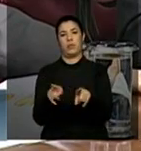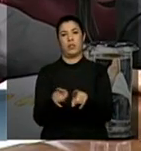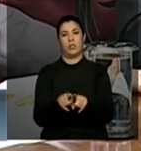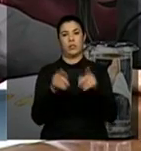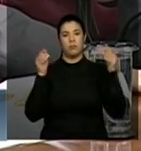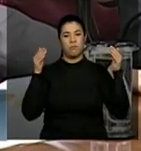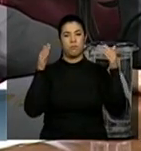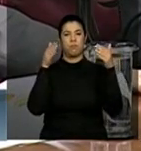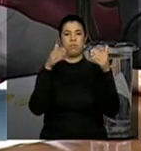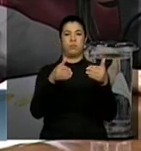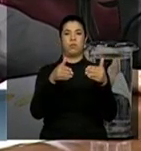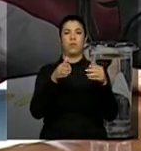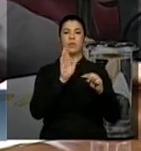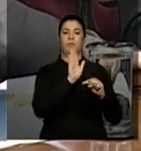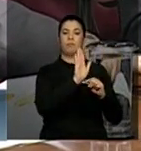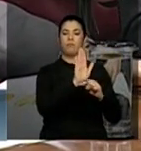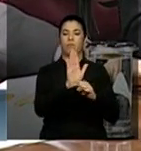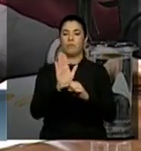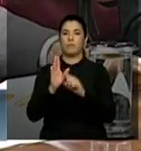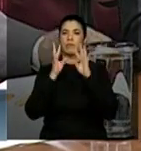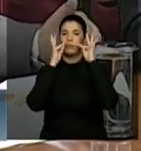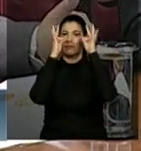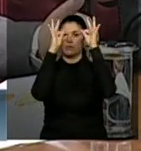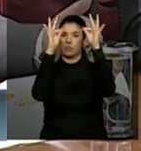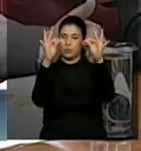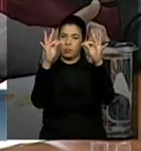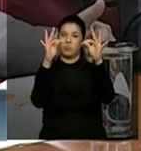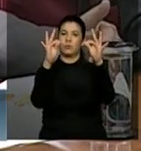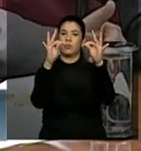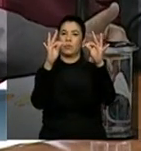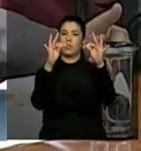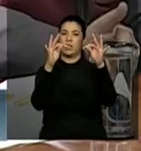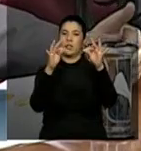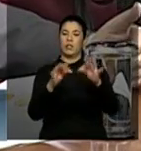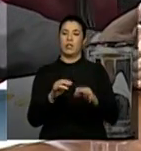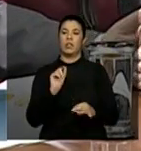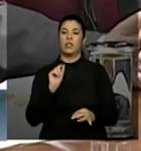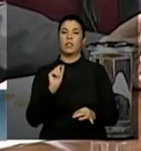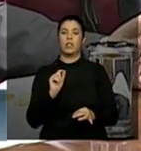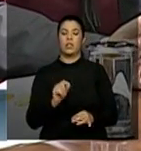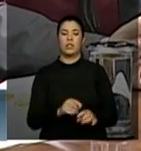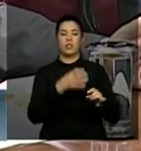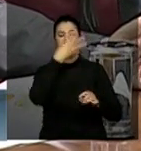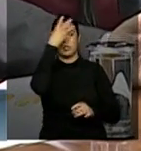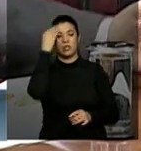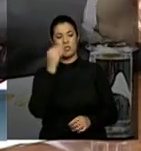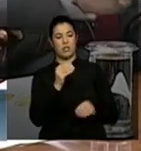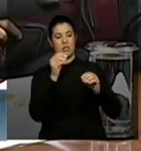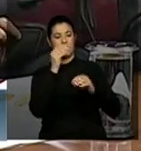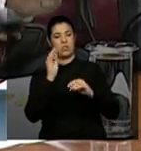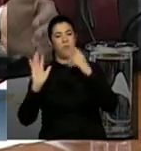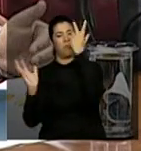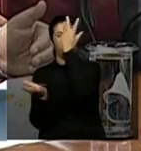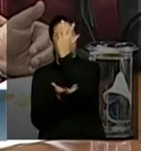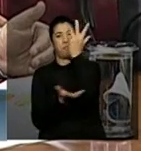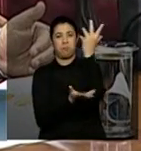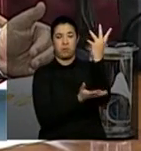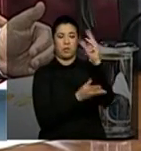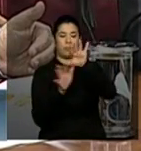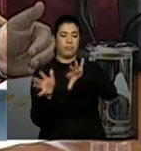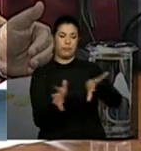uma forma de assistência técnica para eles, eles deixam de avançar no desmatamento. Porque é muito mais